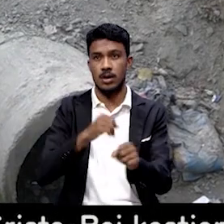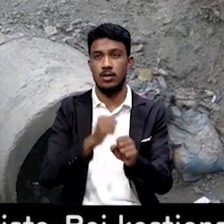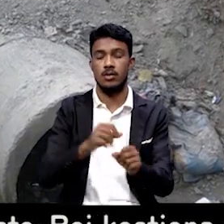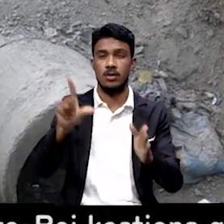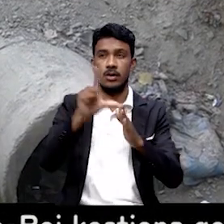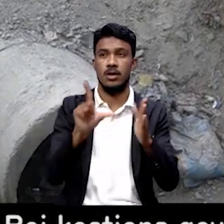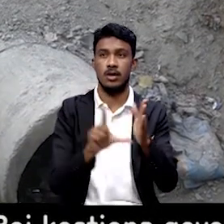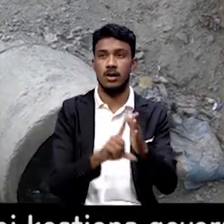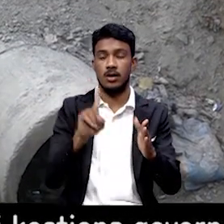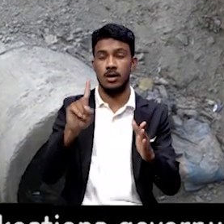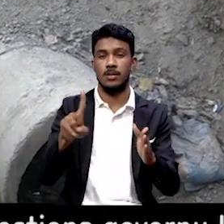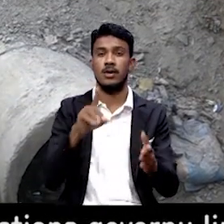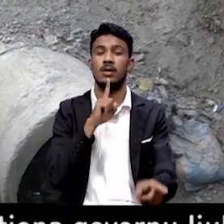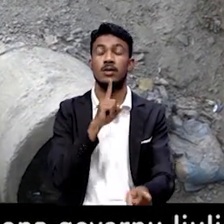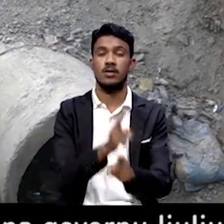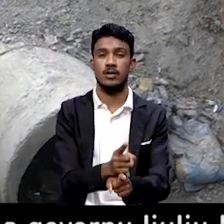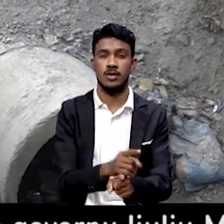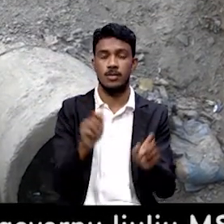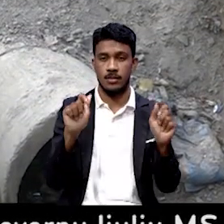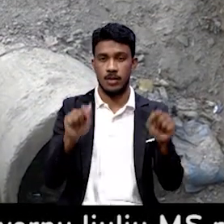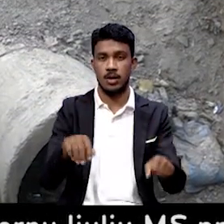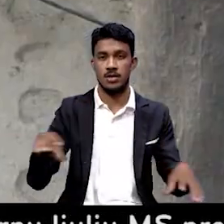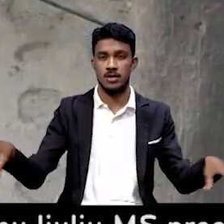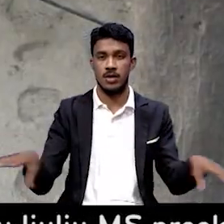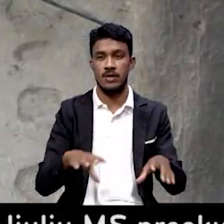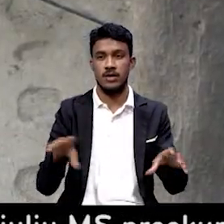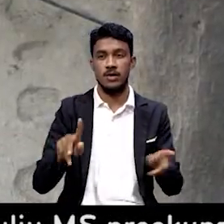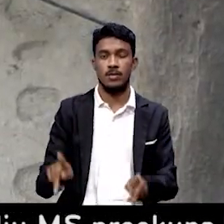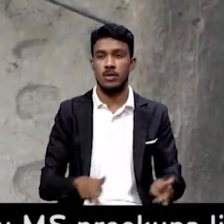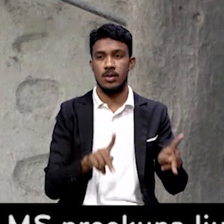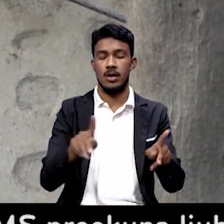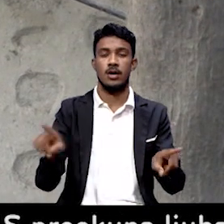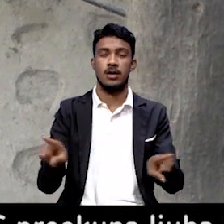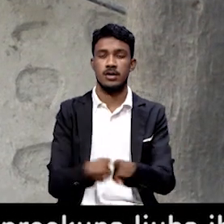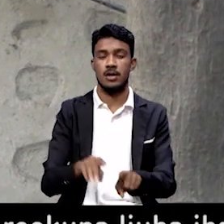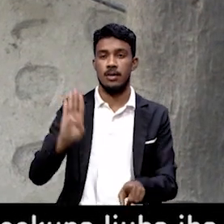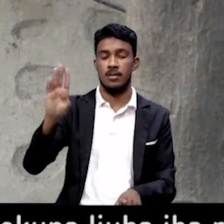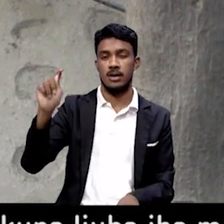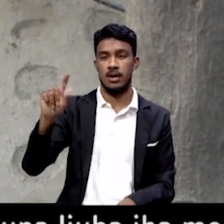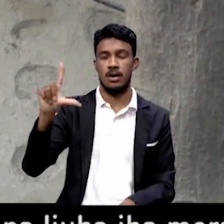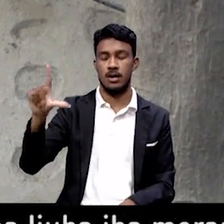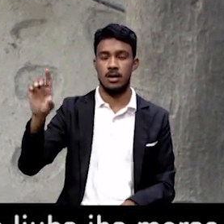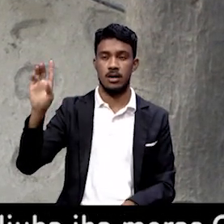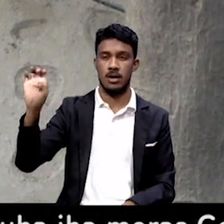nebe apropriado, nune, empresa pública Hanessa BTLEP, no